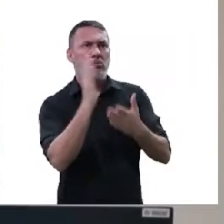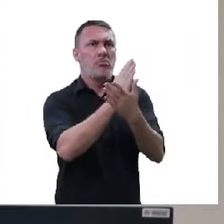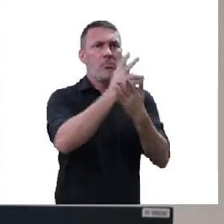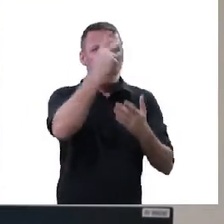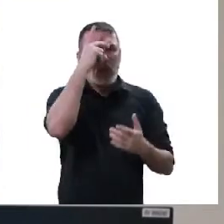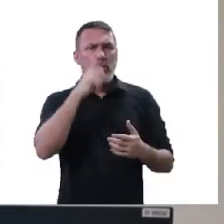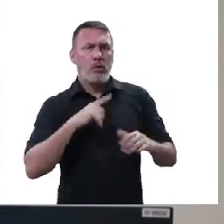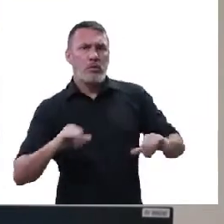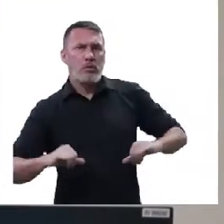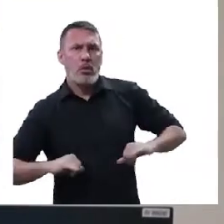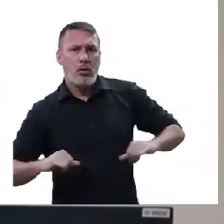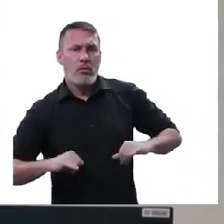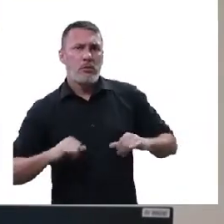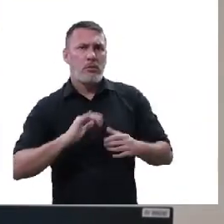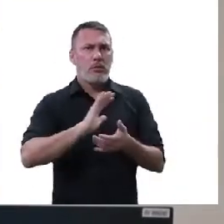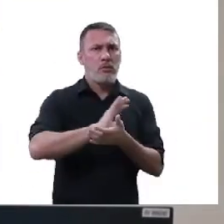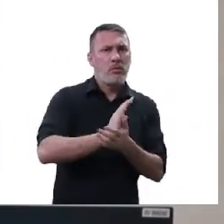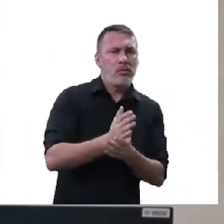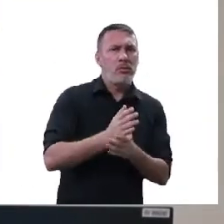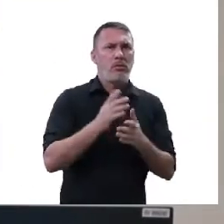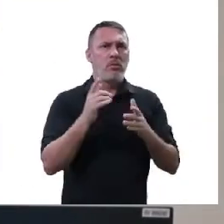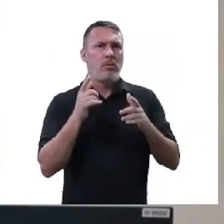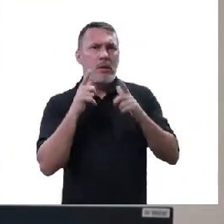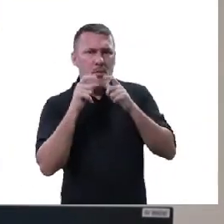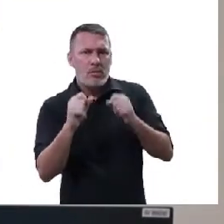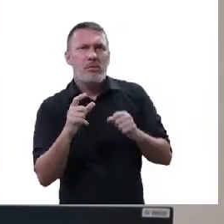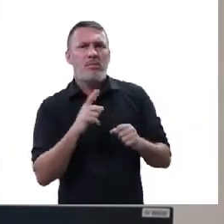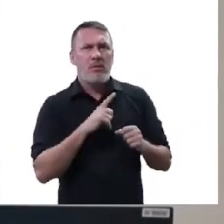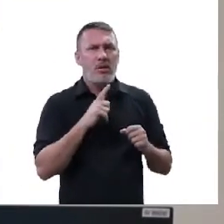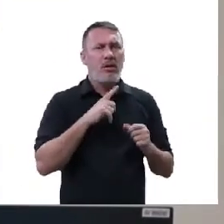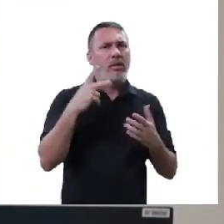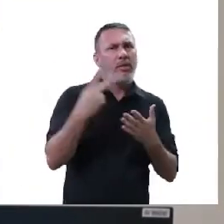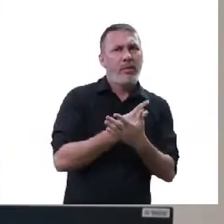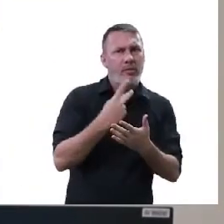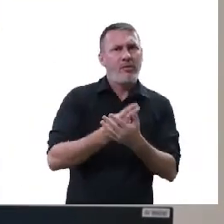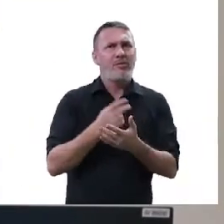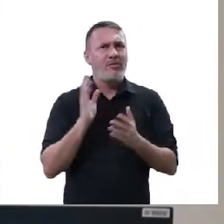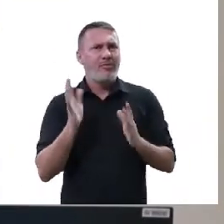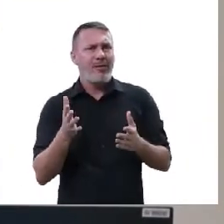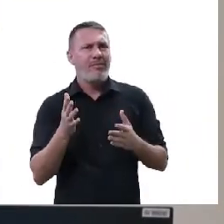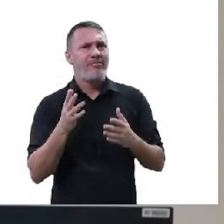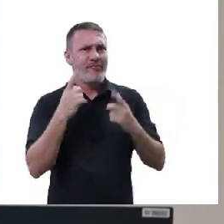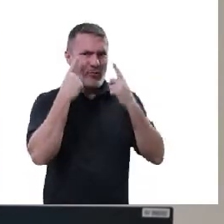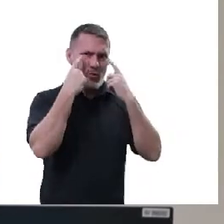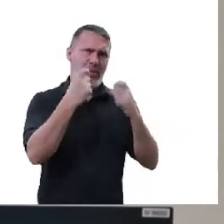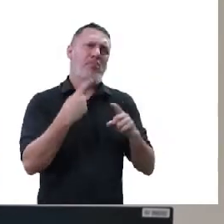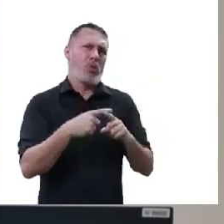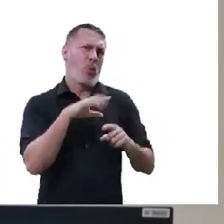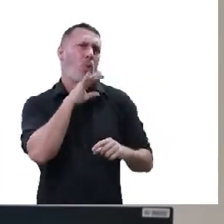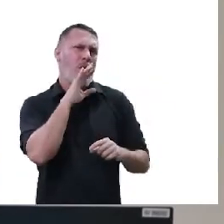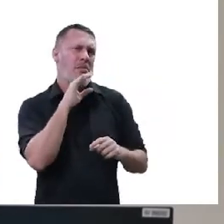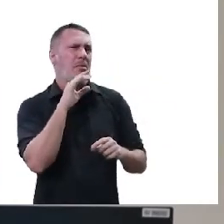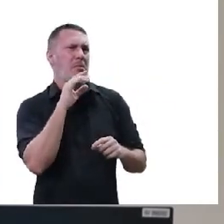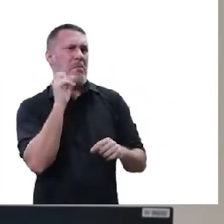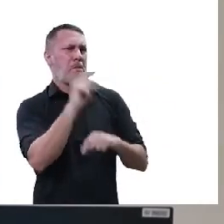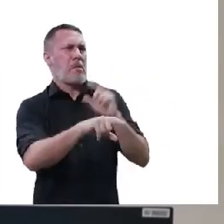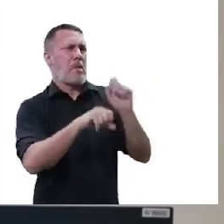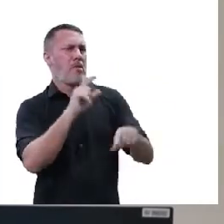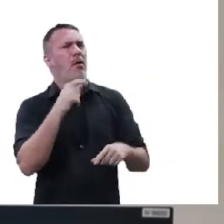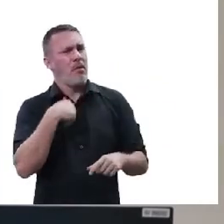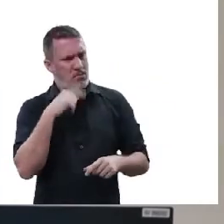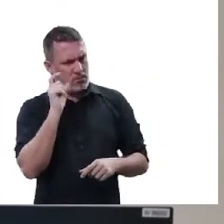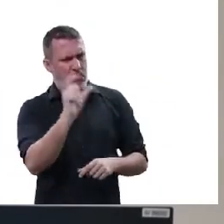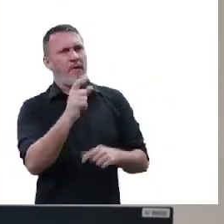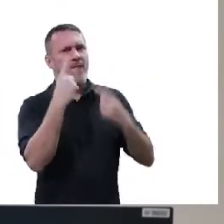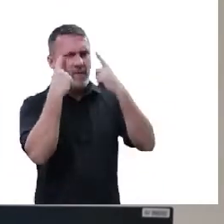está passando por esse processo, se alguém, né, passou por esse processo violento, que é um processo violento, eu falo assim